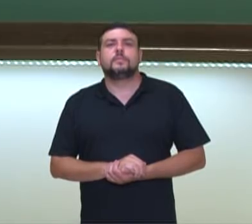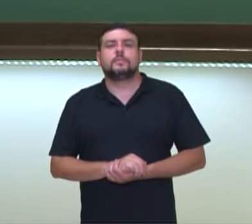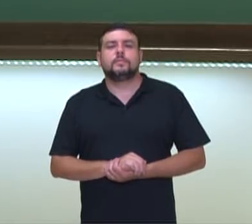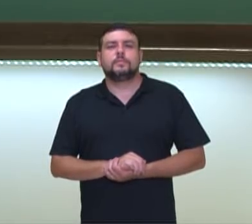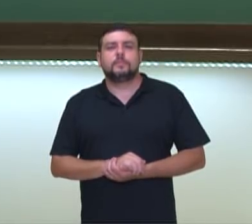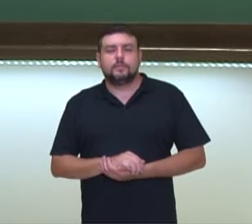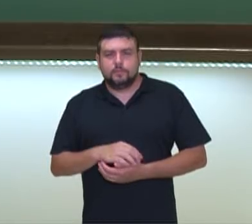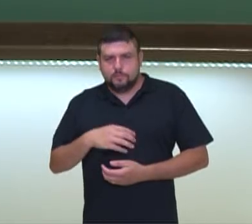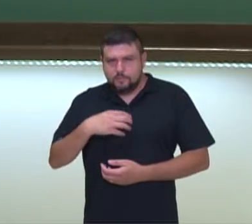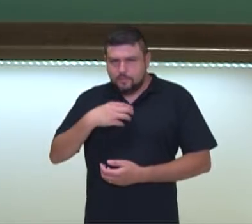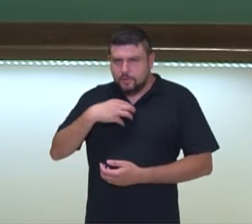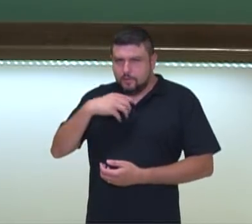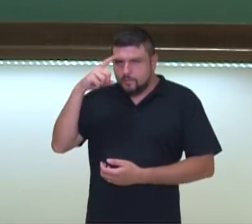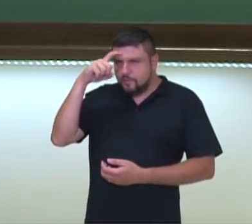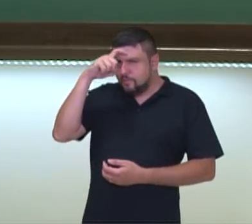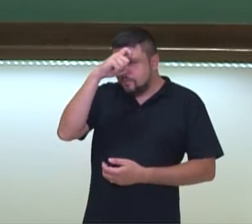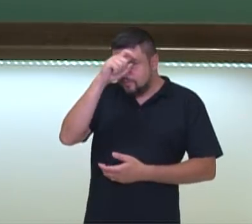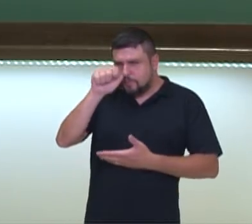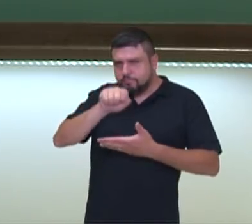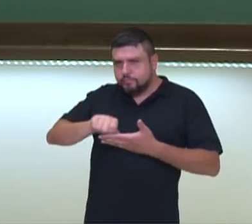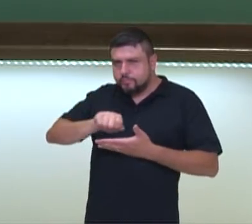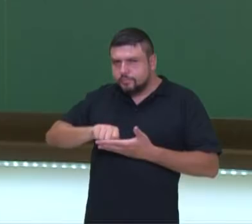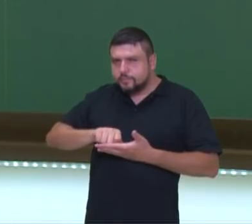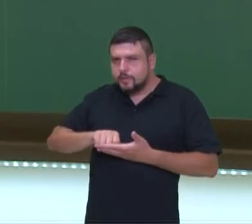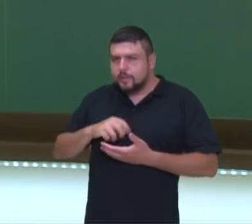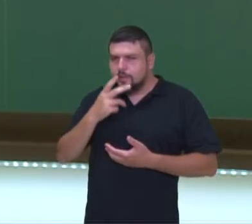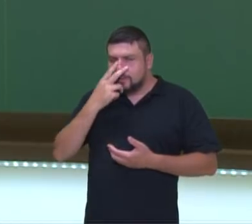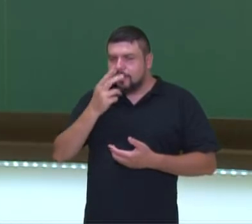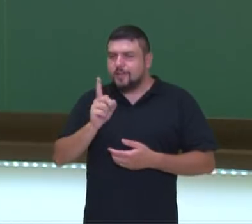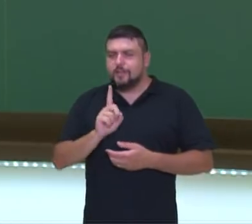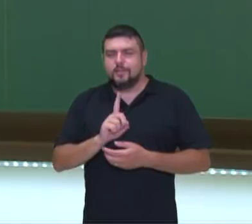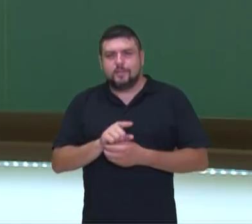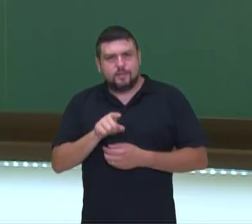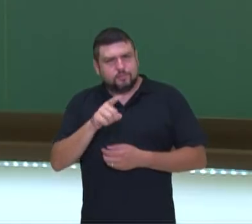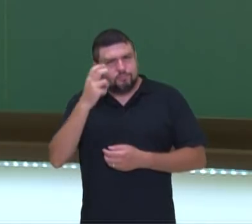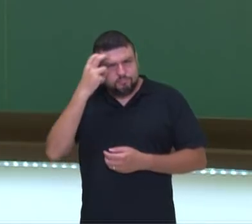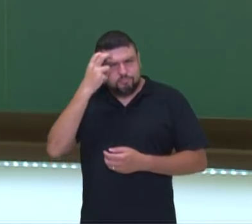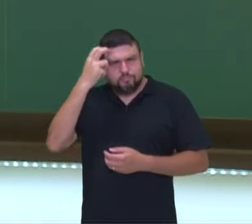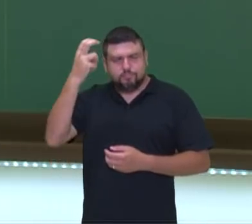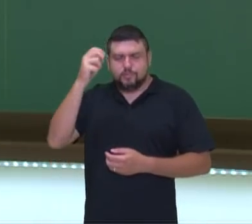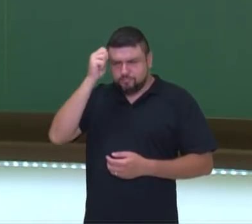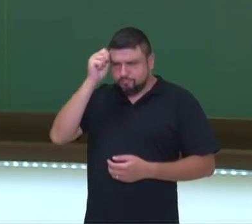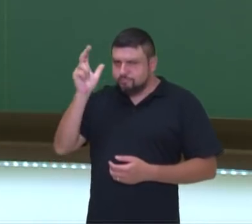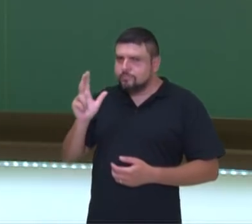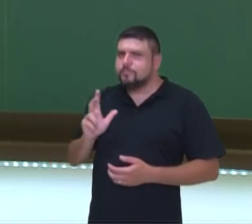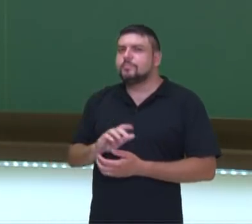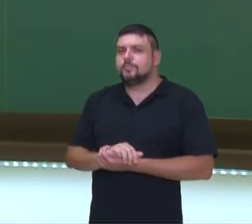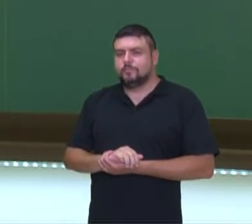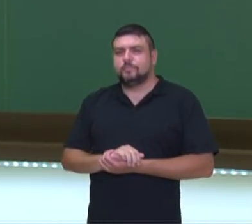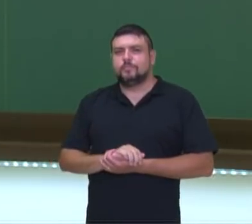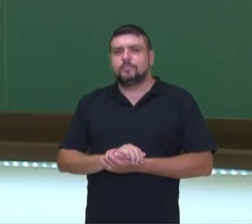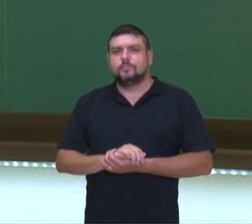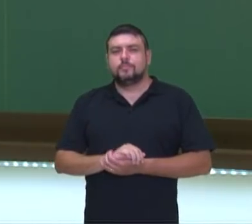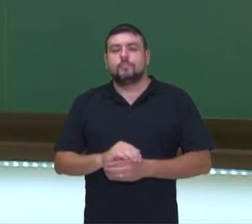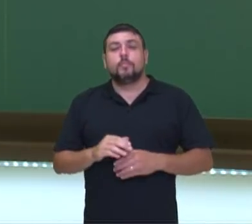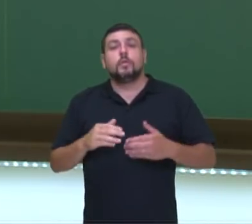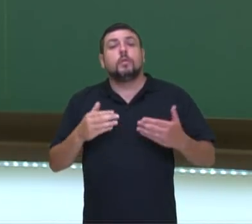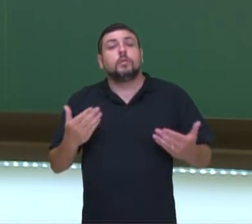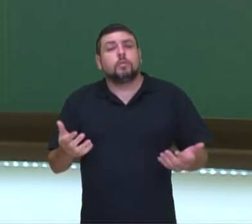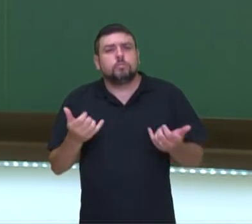Sentiu dificuldade para fazer esse quiz? Acredito que não. Você é espertinho, você é espertinha. Então,